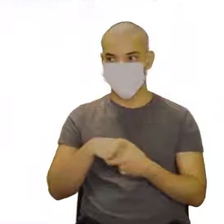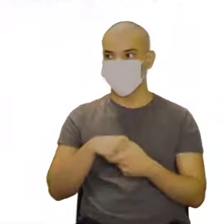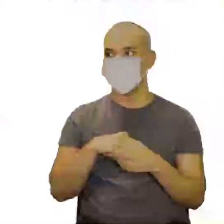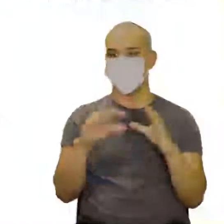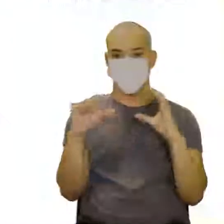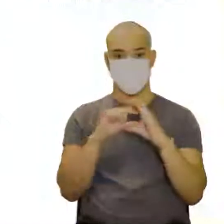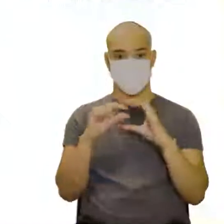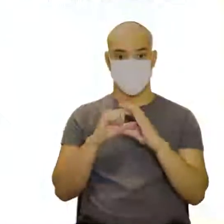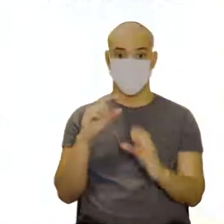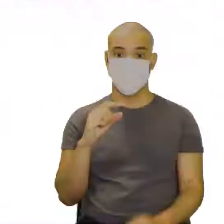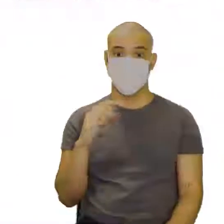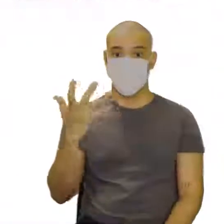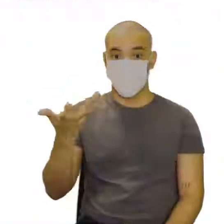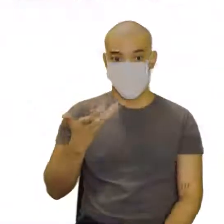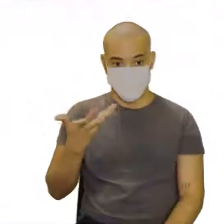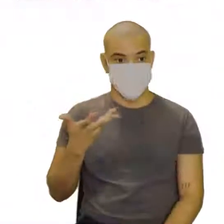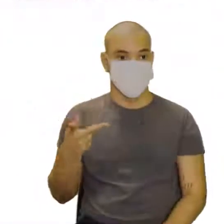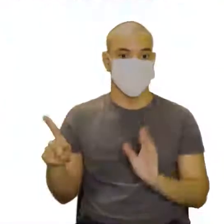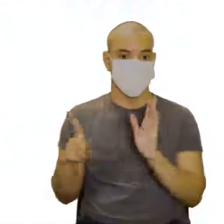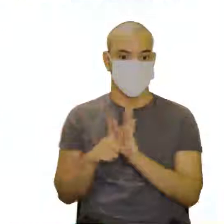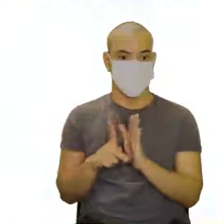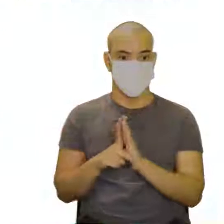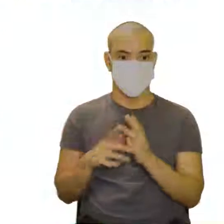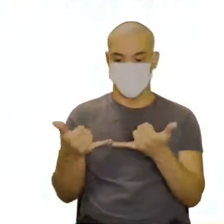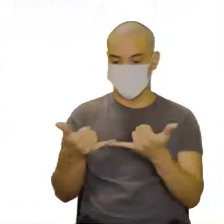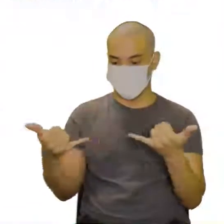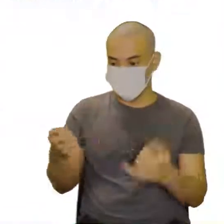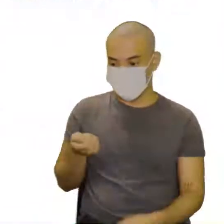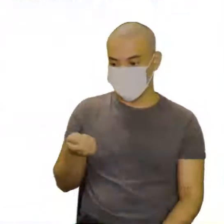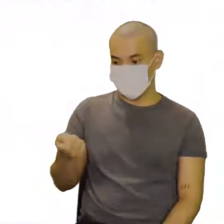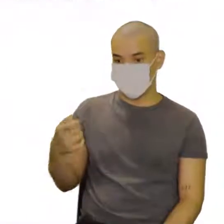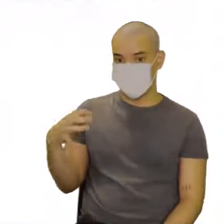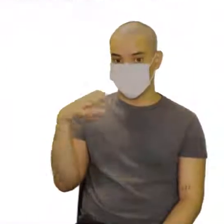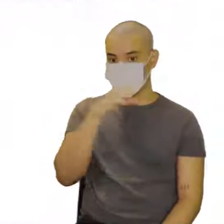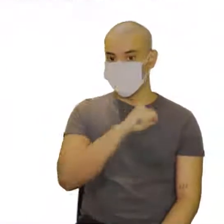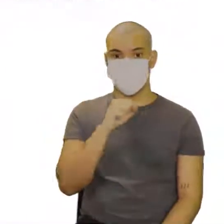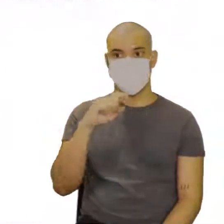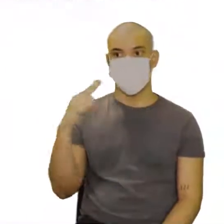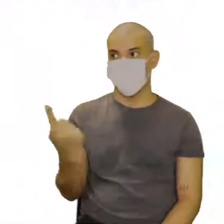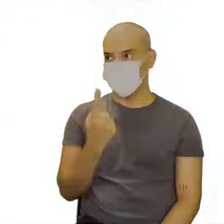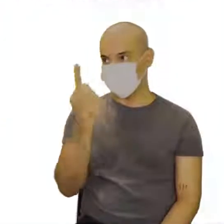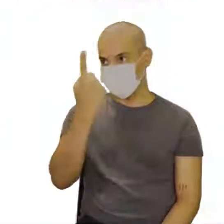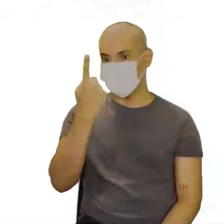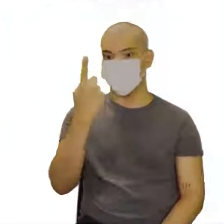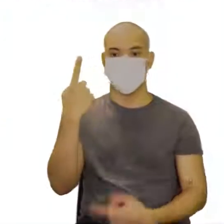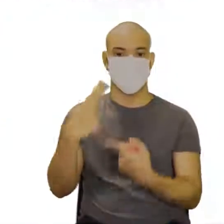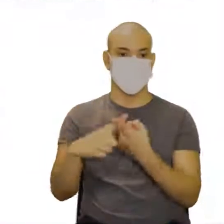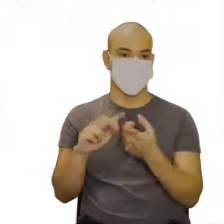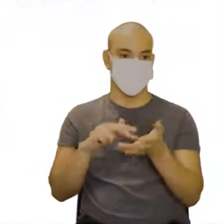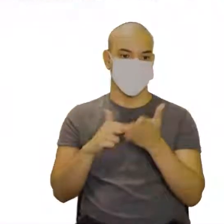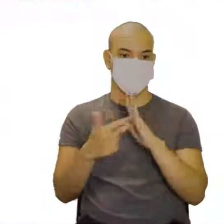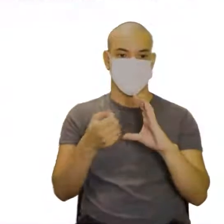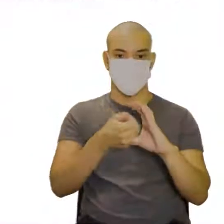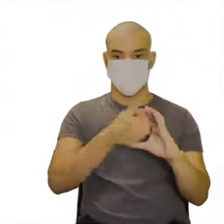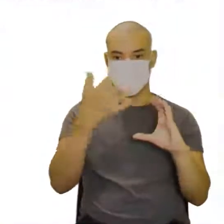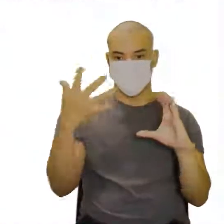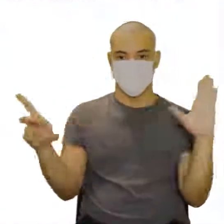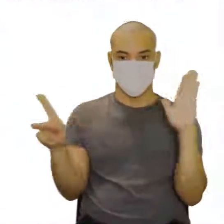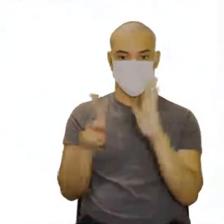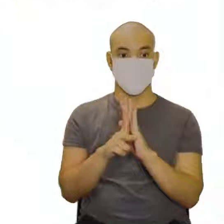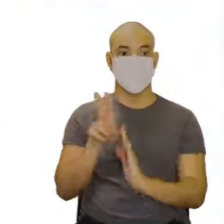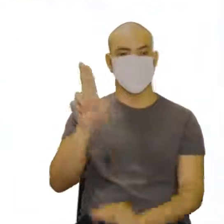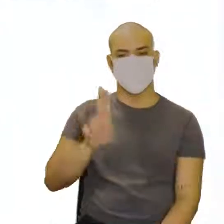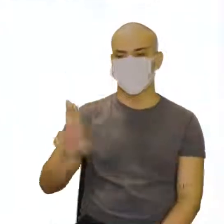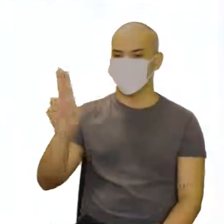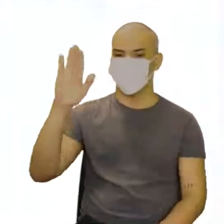a velocidade de carregamento e descarregamento é bem alta, sendo essa a característica que os torna muito